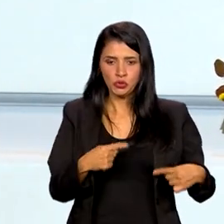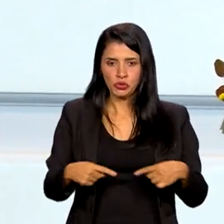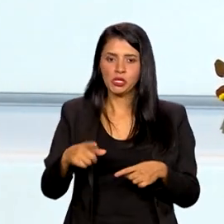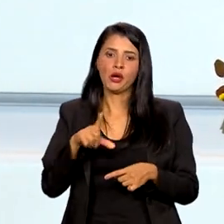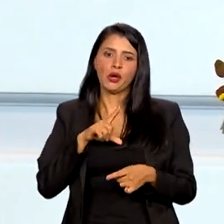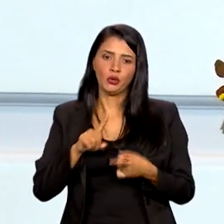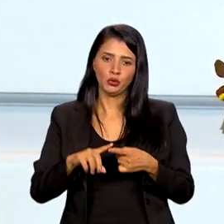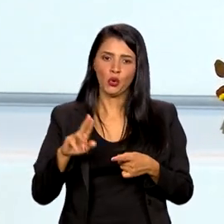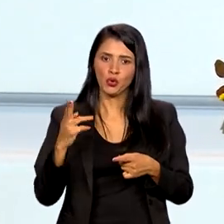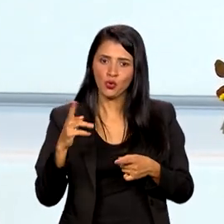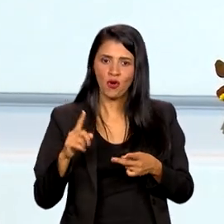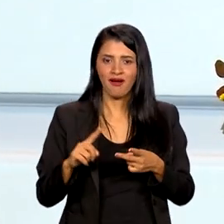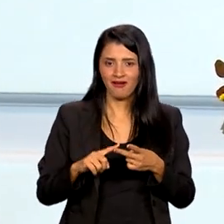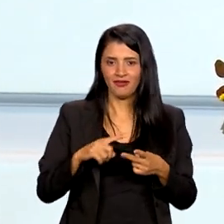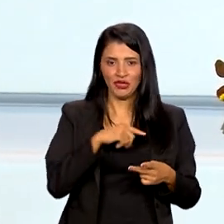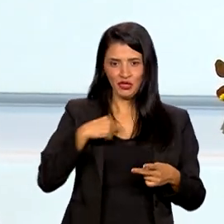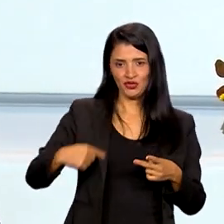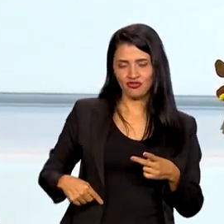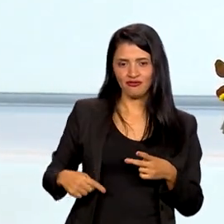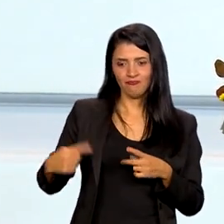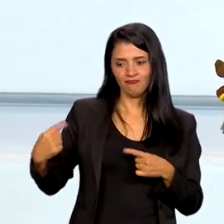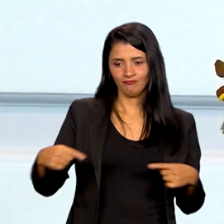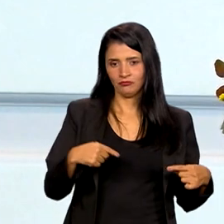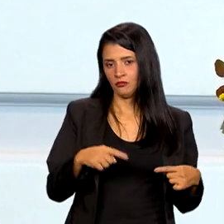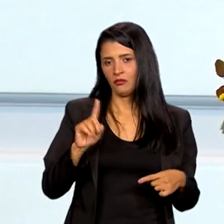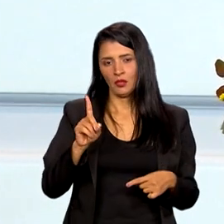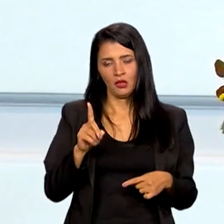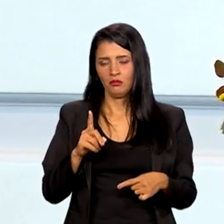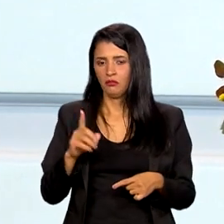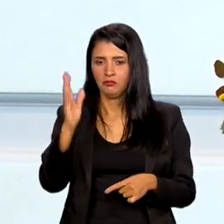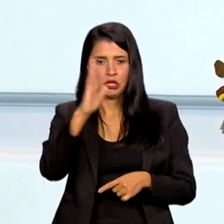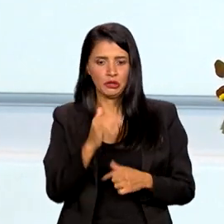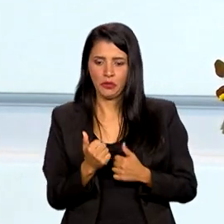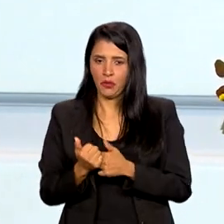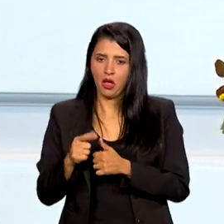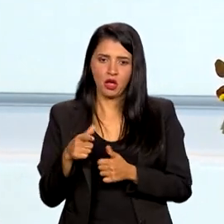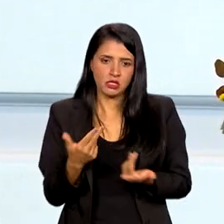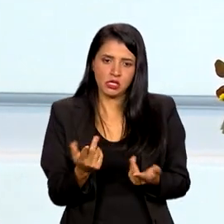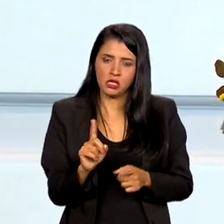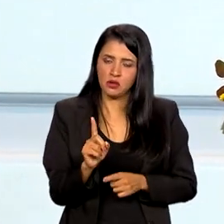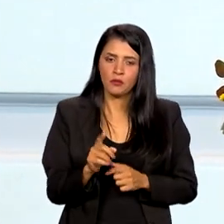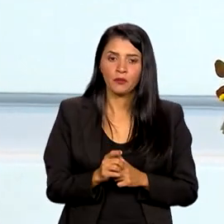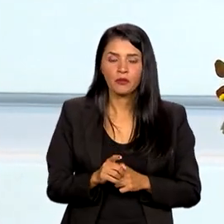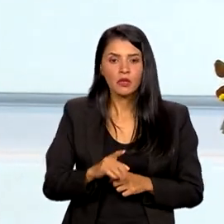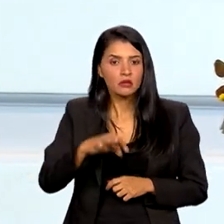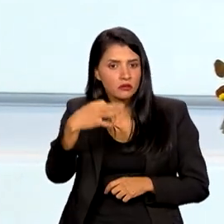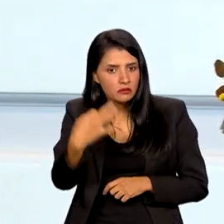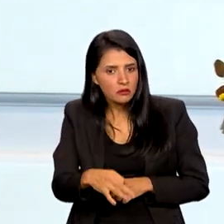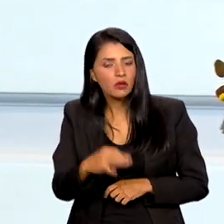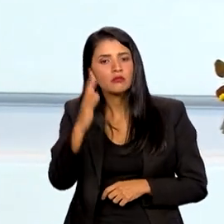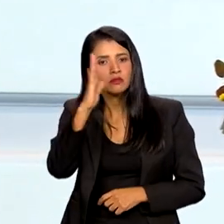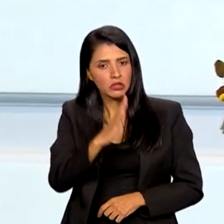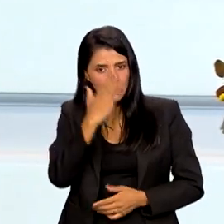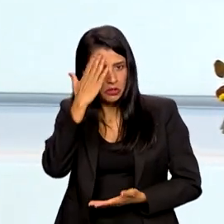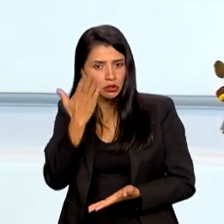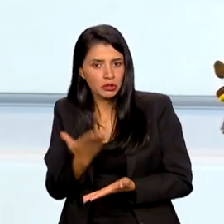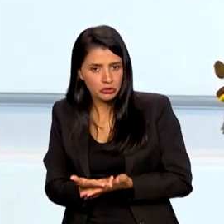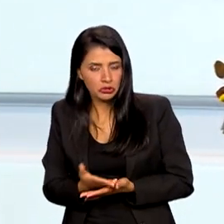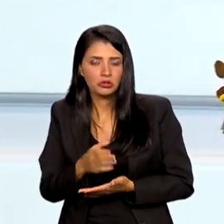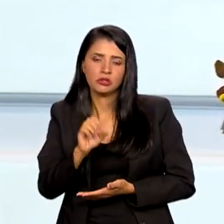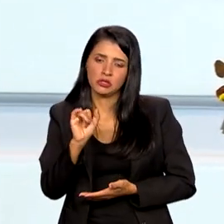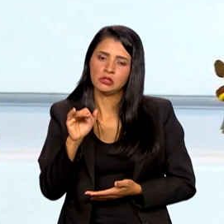do Uruguai com a China, não é? O Brasil não apoia isso e não fará esse caminho. É óbvio que o Brasil acredita no